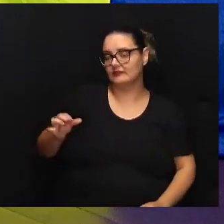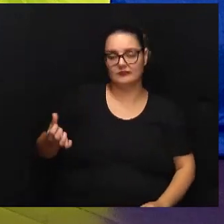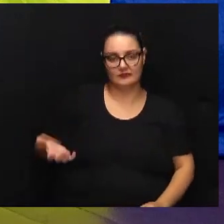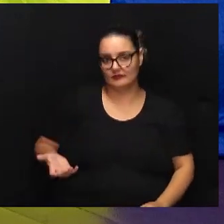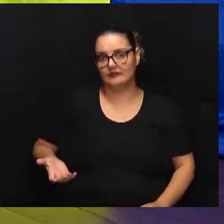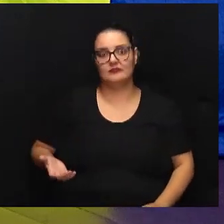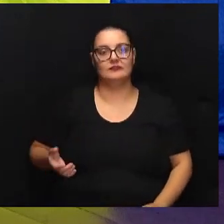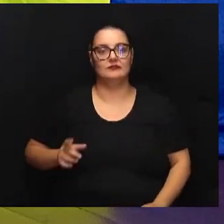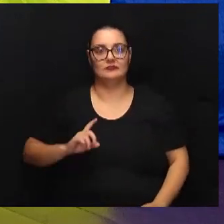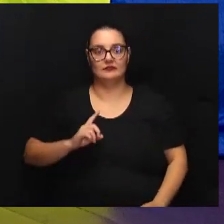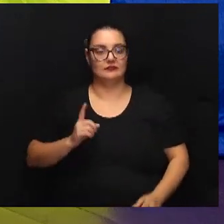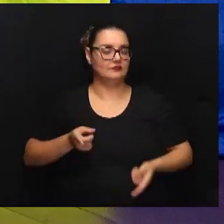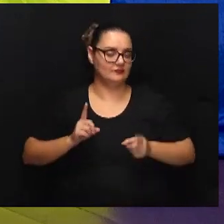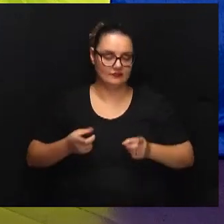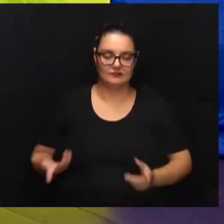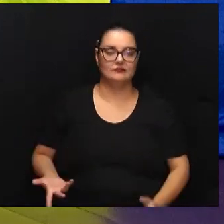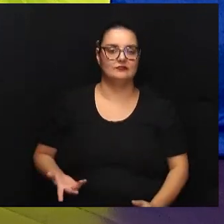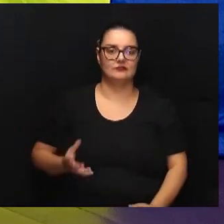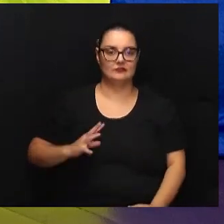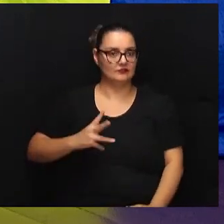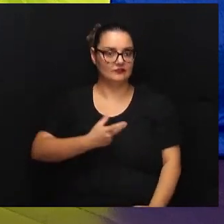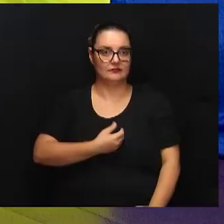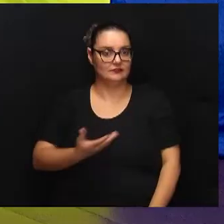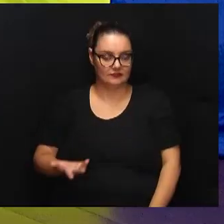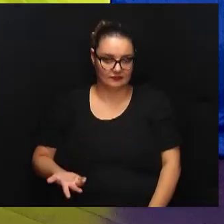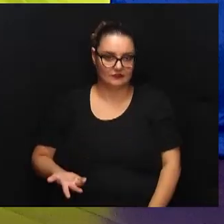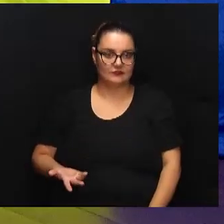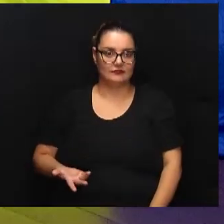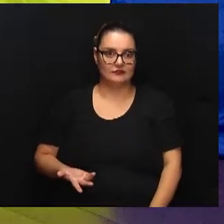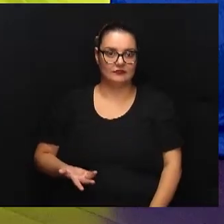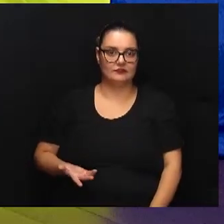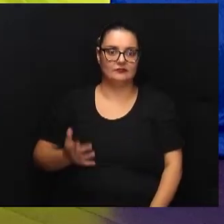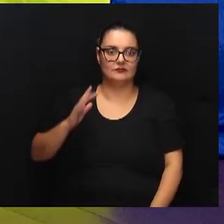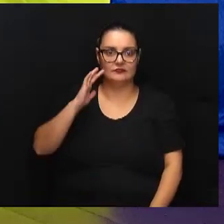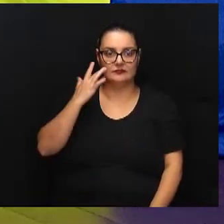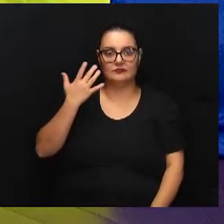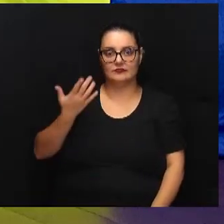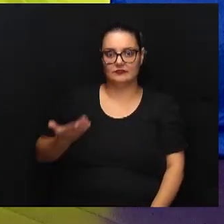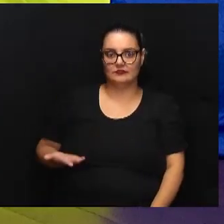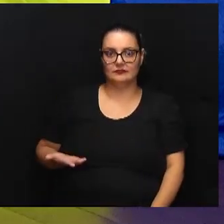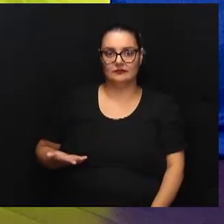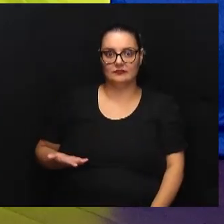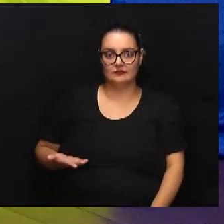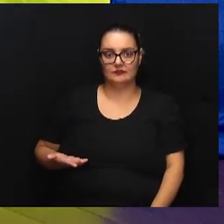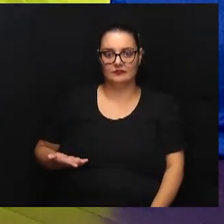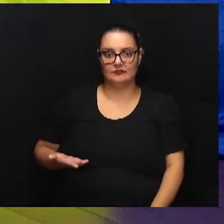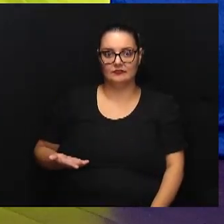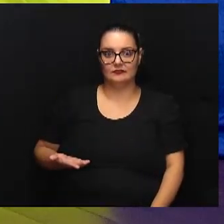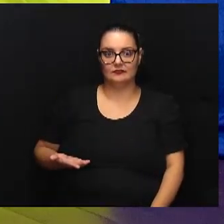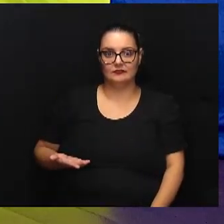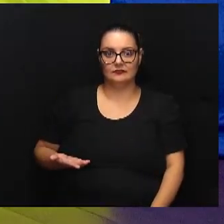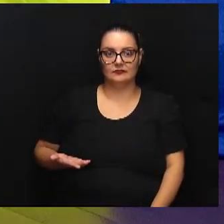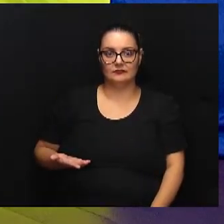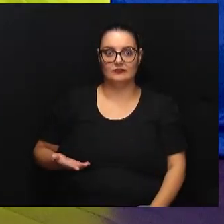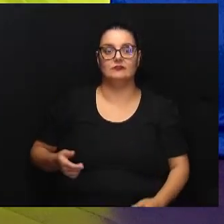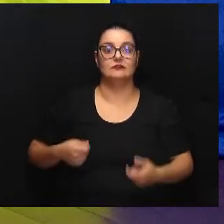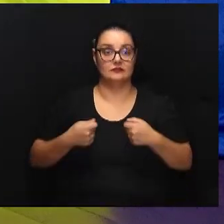né? Gays, lésbicas, travestis, transexuais, enfim. E eu acho